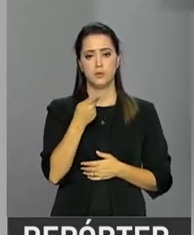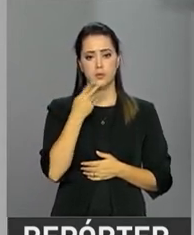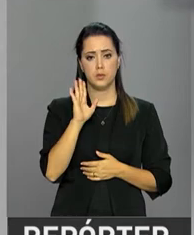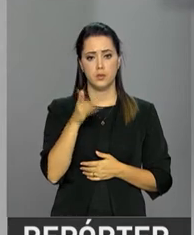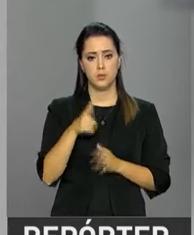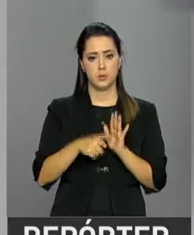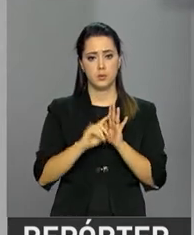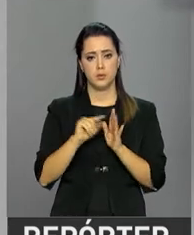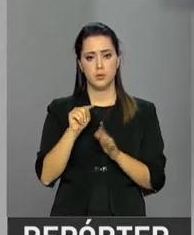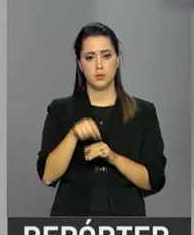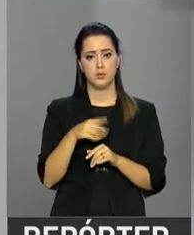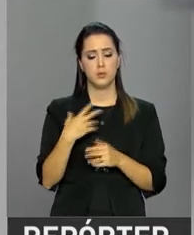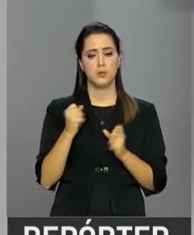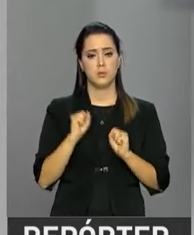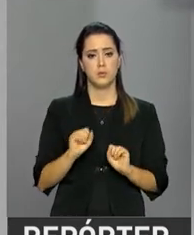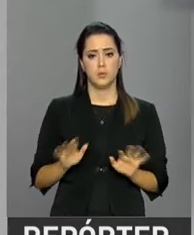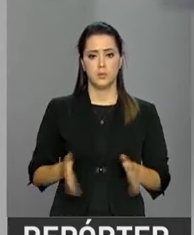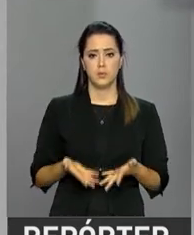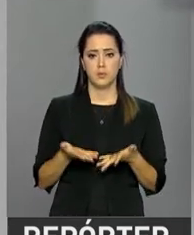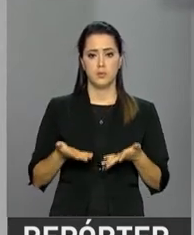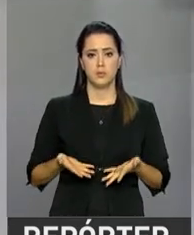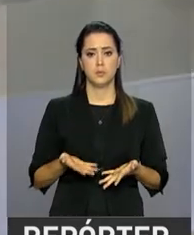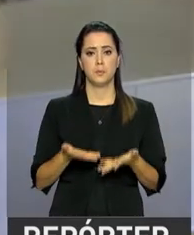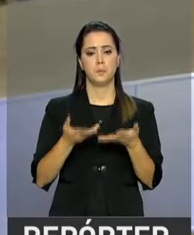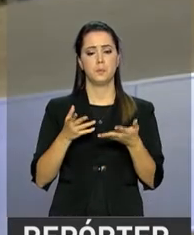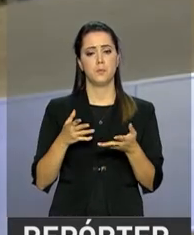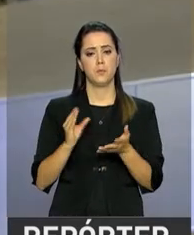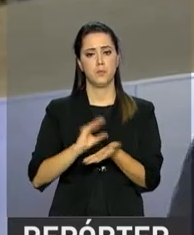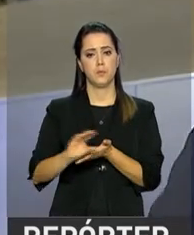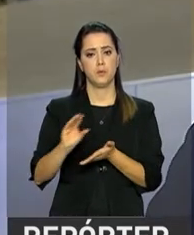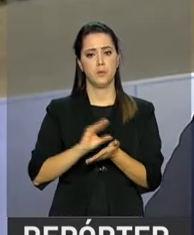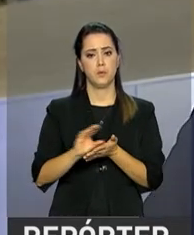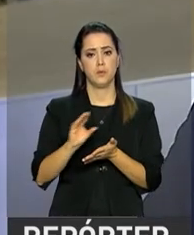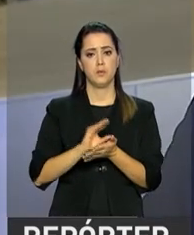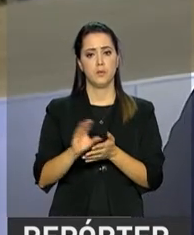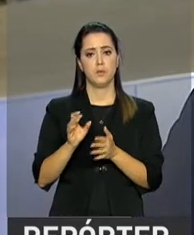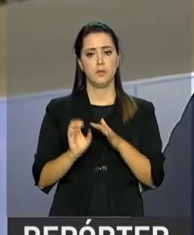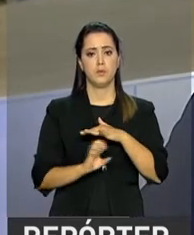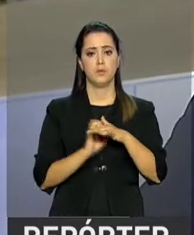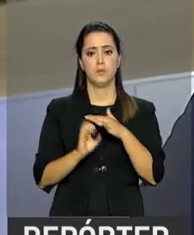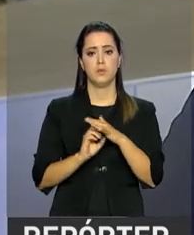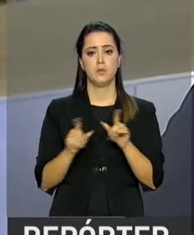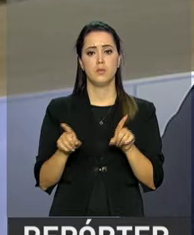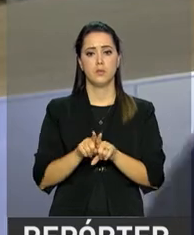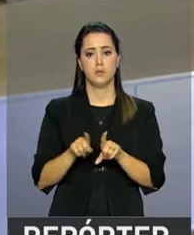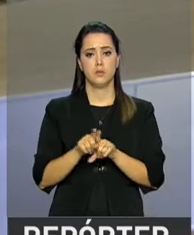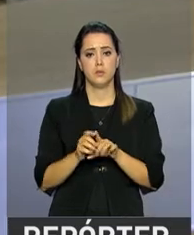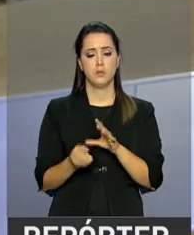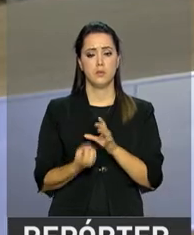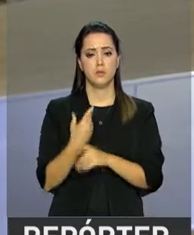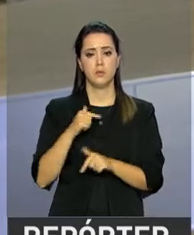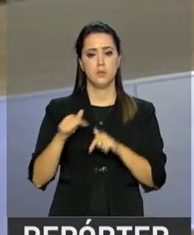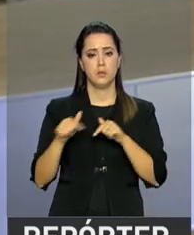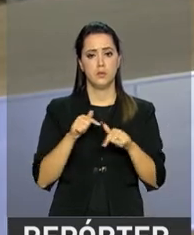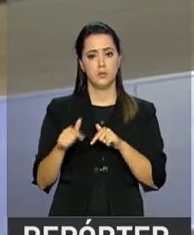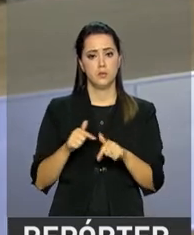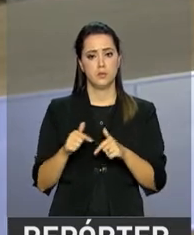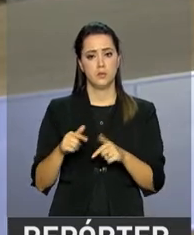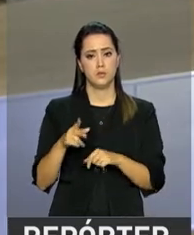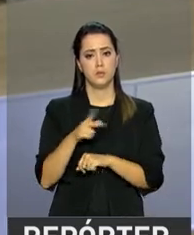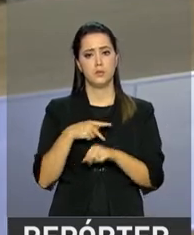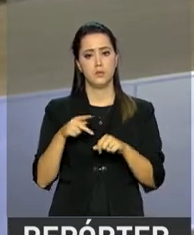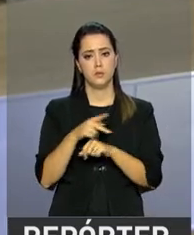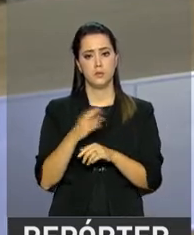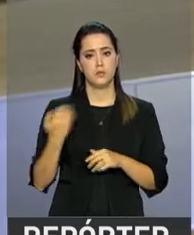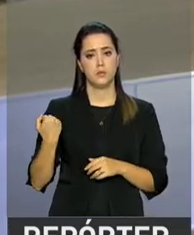dizer ou seja pode impulsionar mais investimentos das empresas pode também gerar mais empregos no país